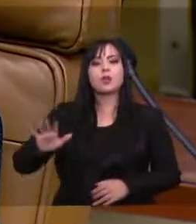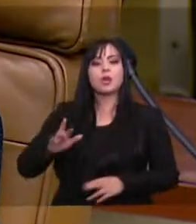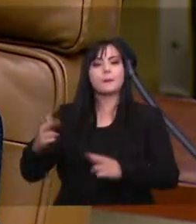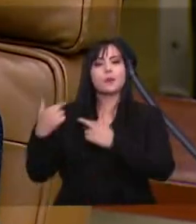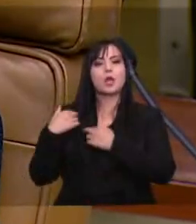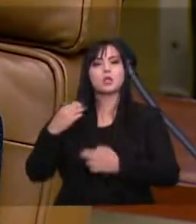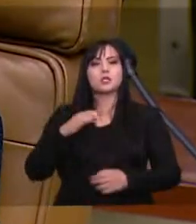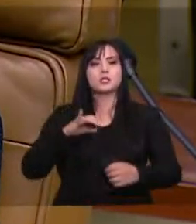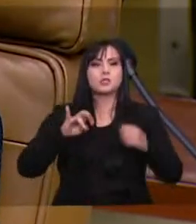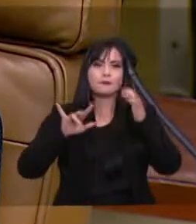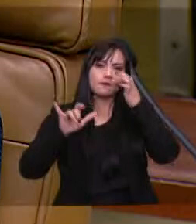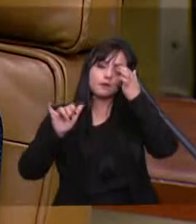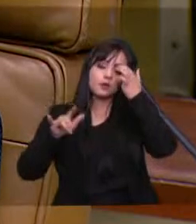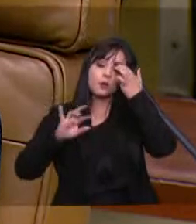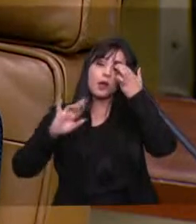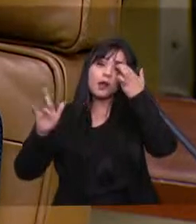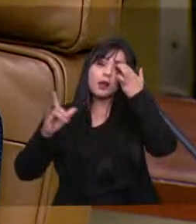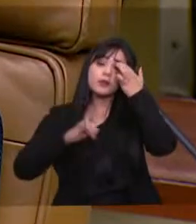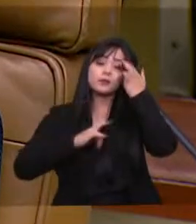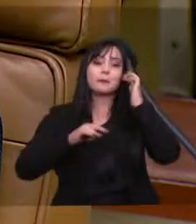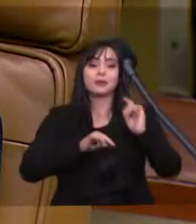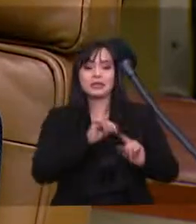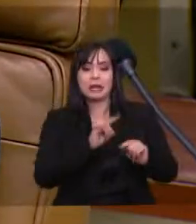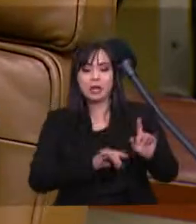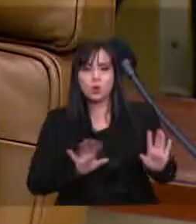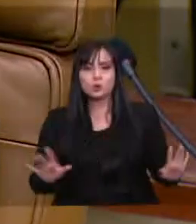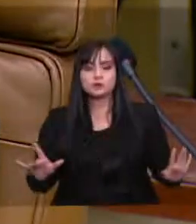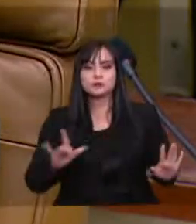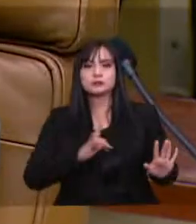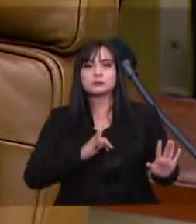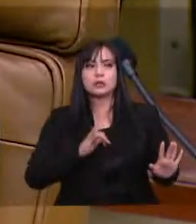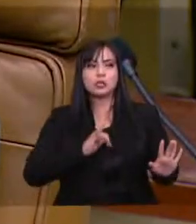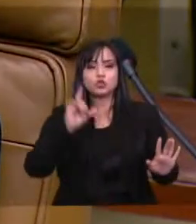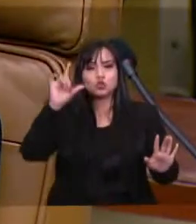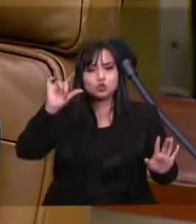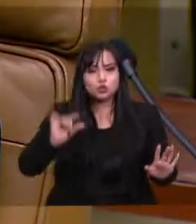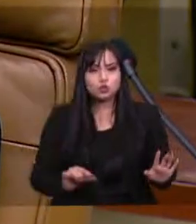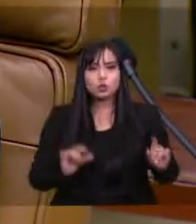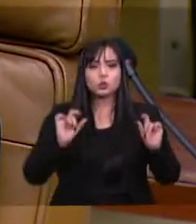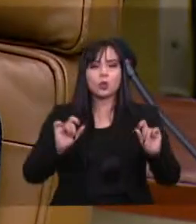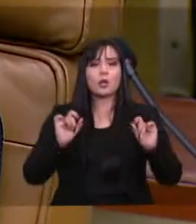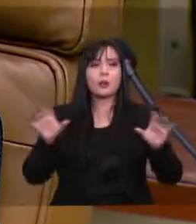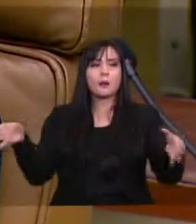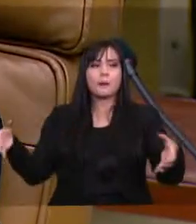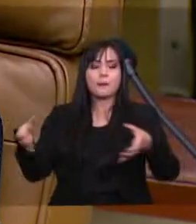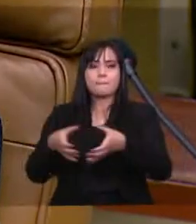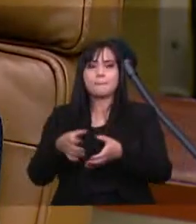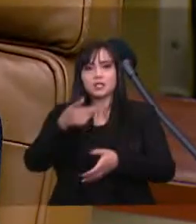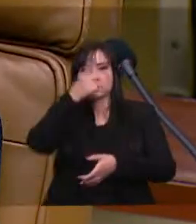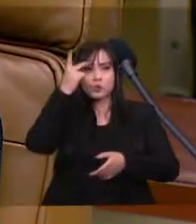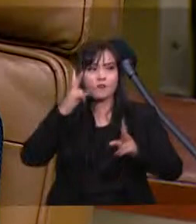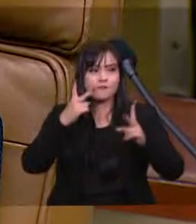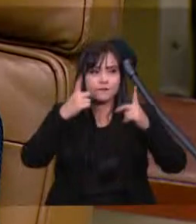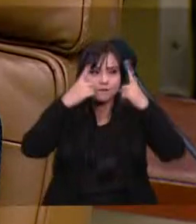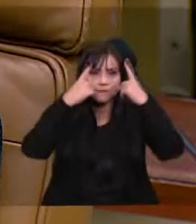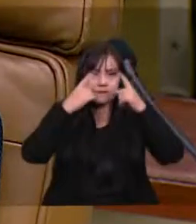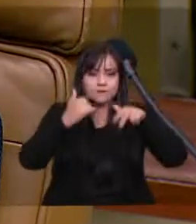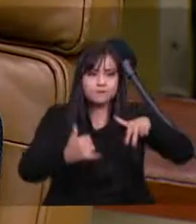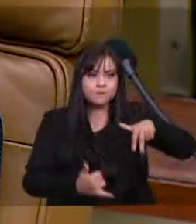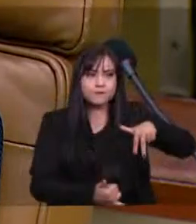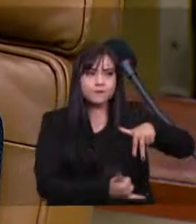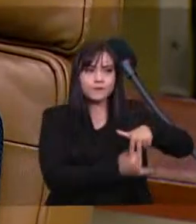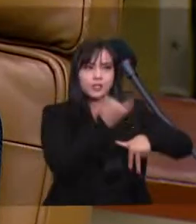responsabilidade civil além do dano material que se consubstancia na diminuição do patrimônio da vítima verificado